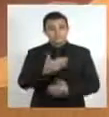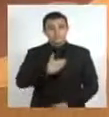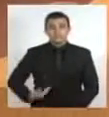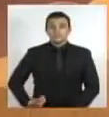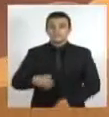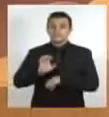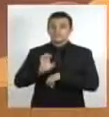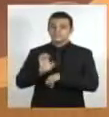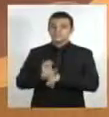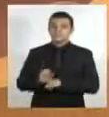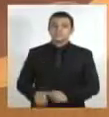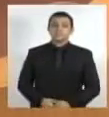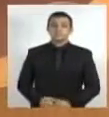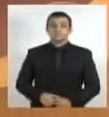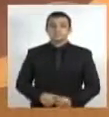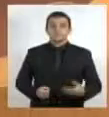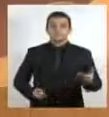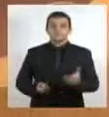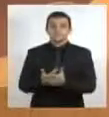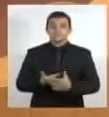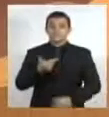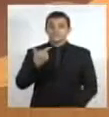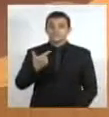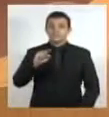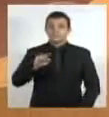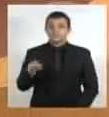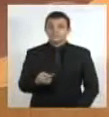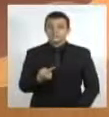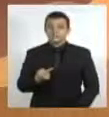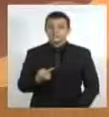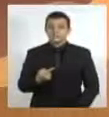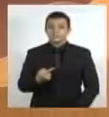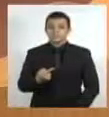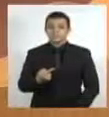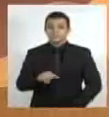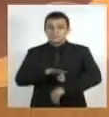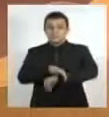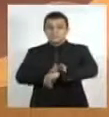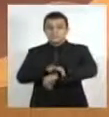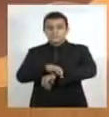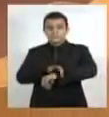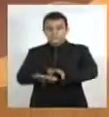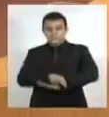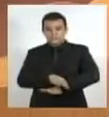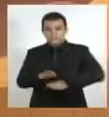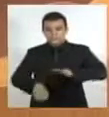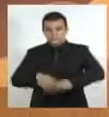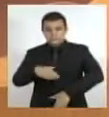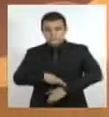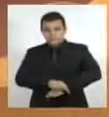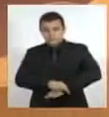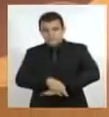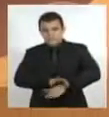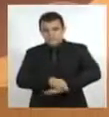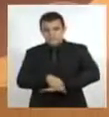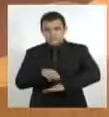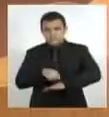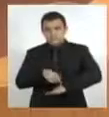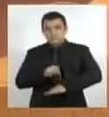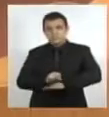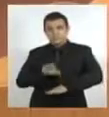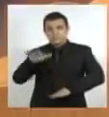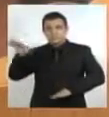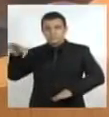Estado adquiriu 2.000 tornozeleiras eletrônicas para beneficiar aqueles presos